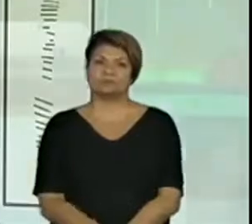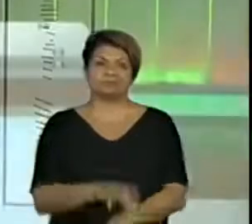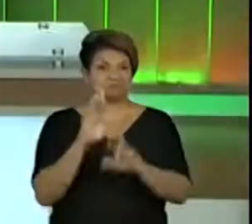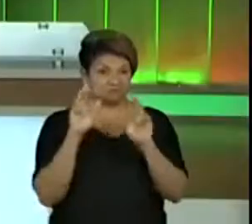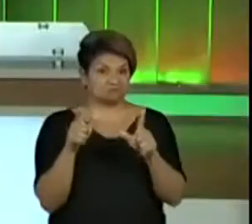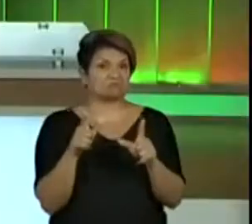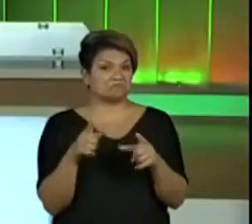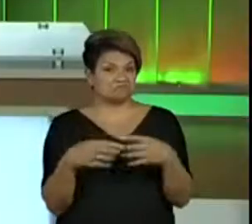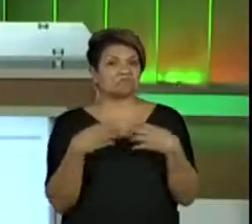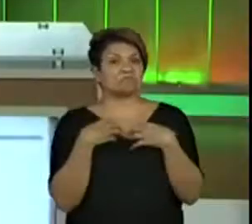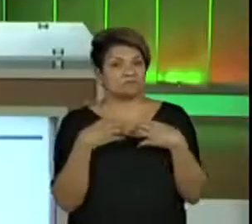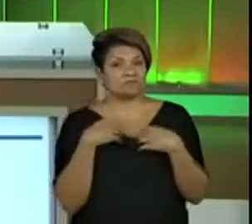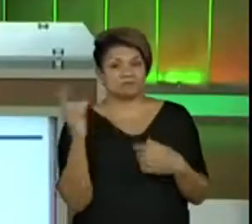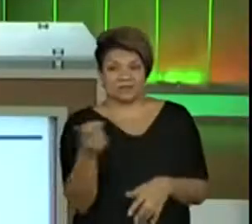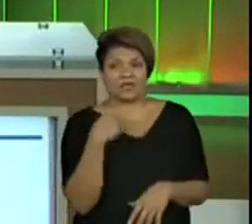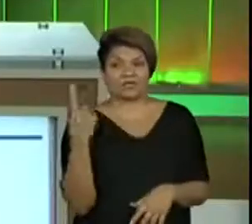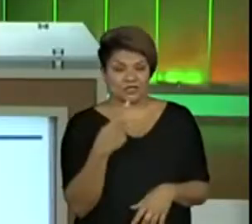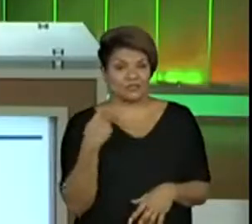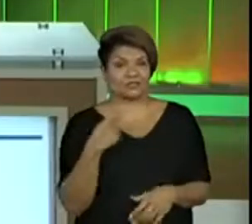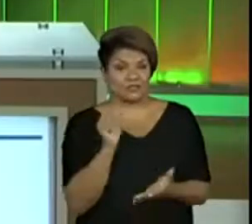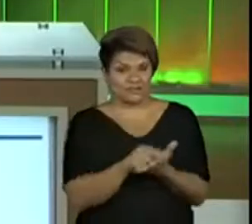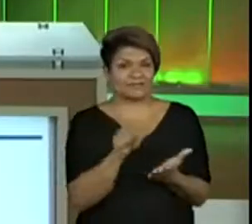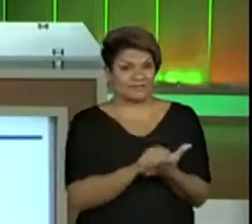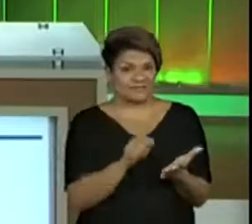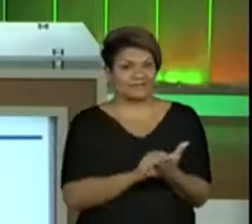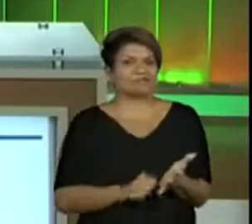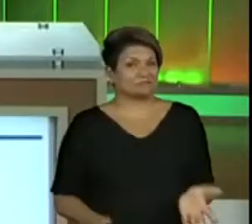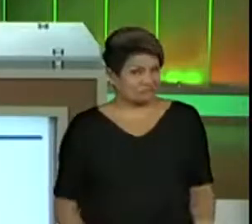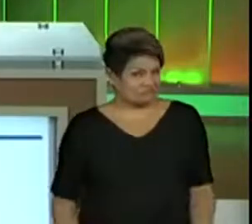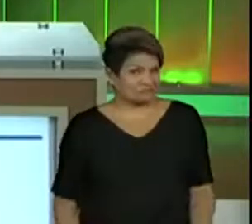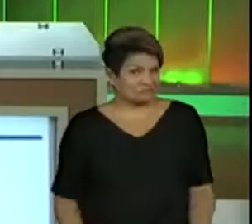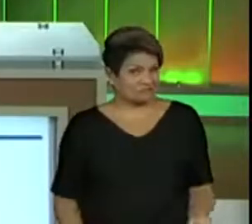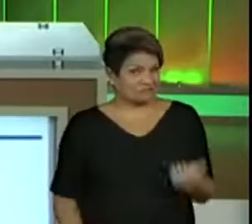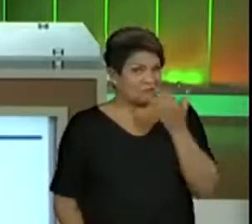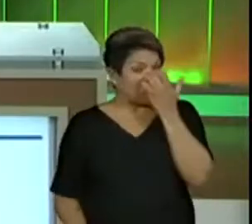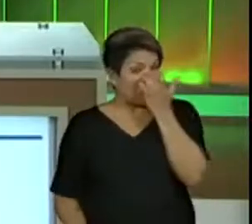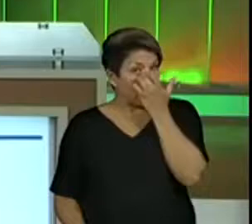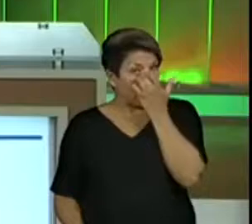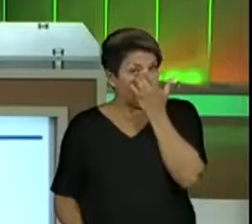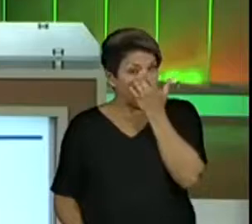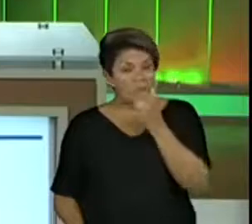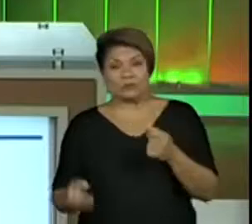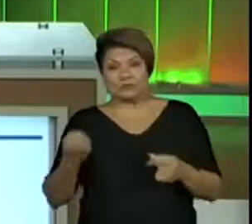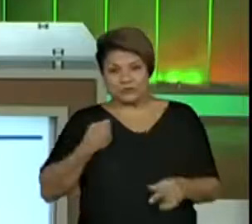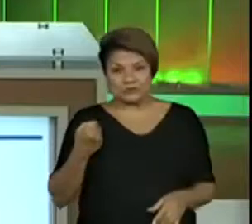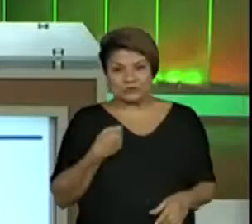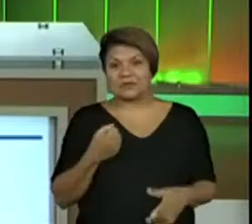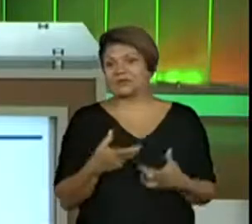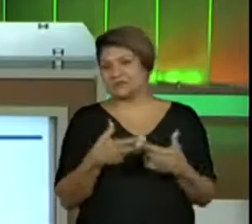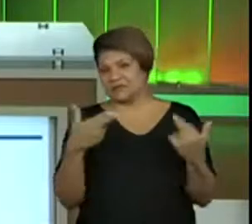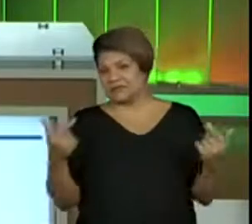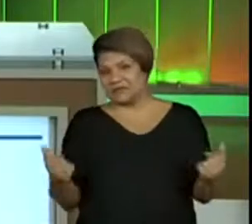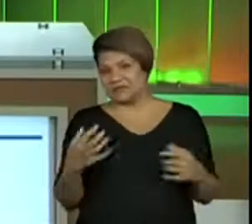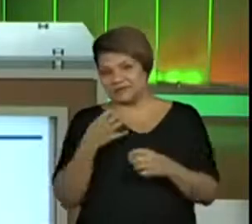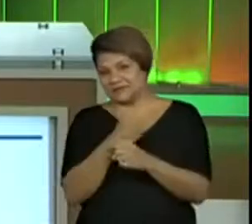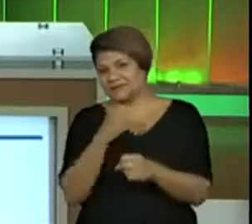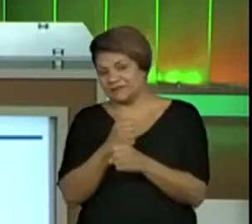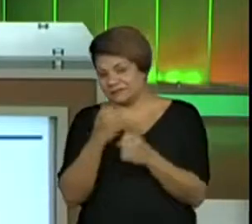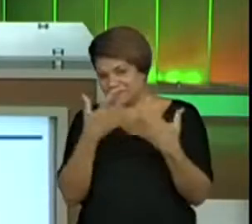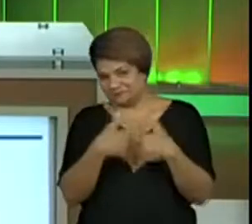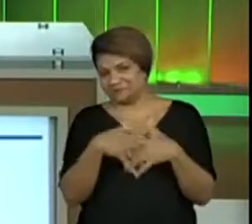Diferente da maneira com a qual nós registramos nossos algoritmos, com a qual nós resolvemos nossas